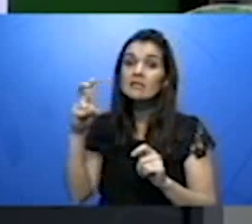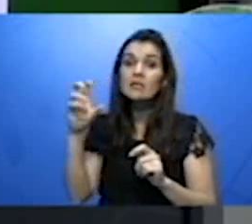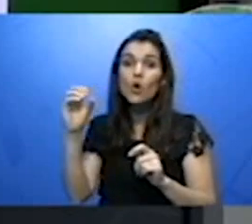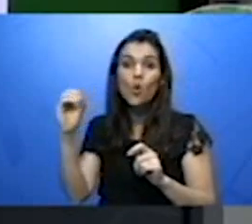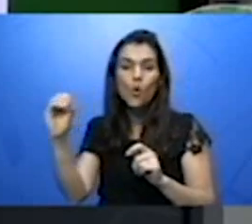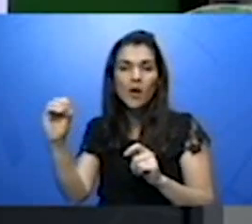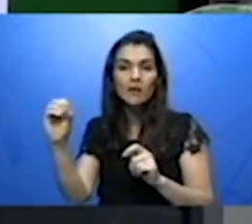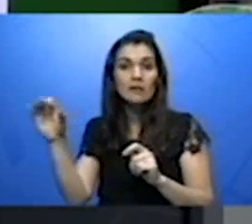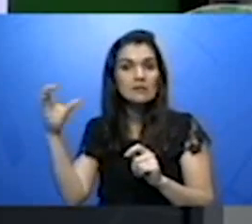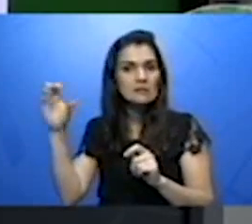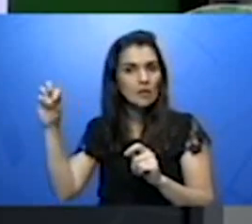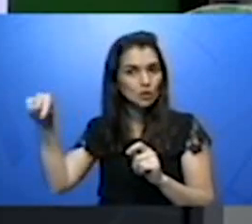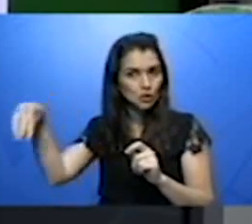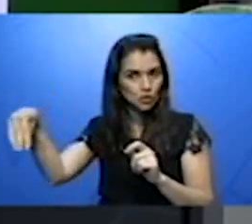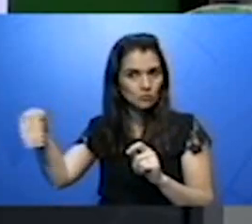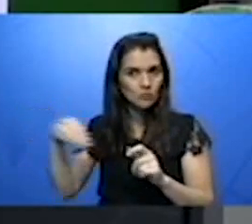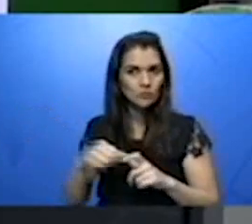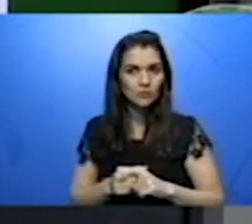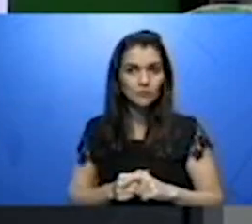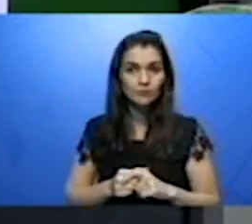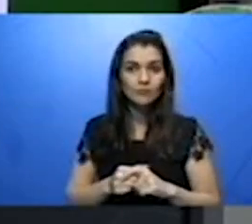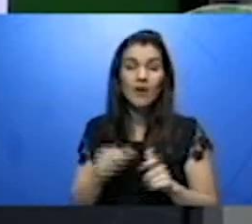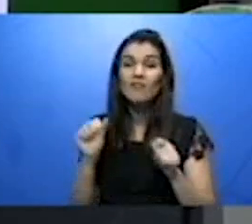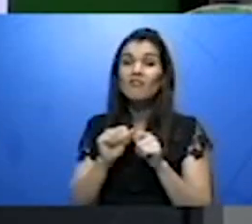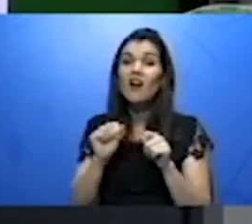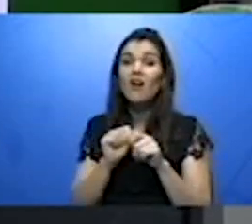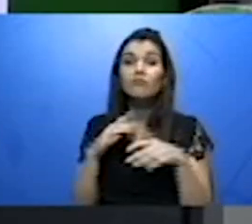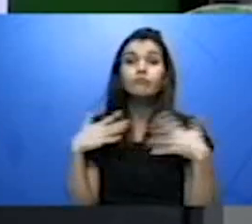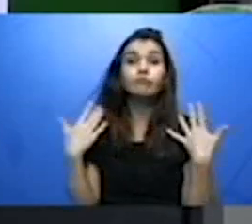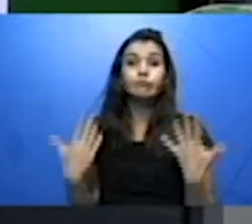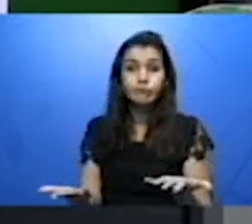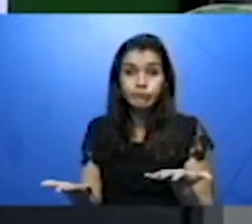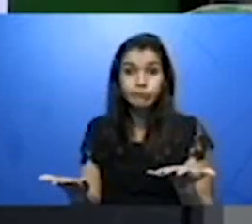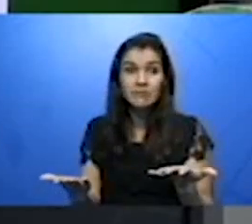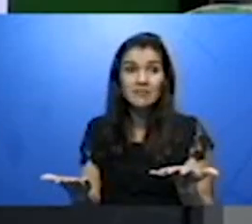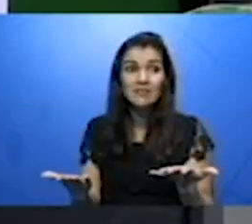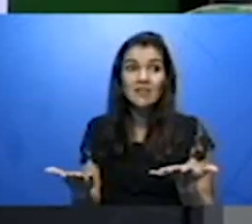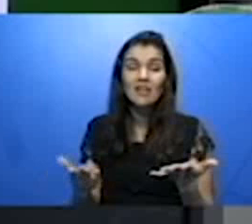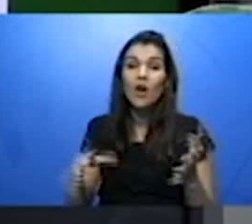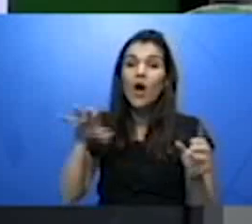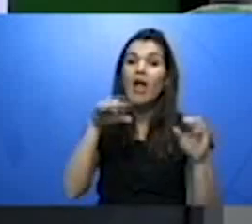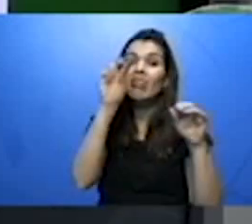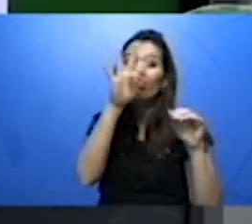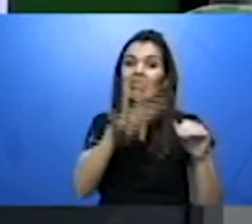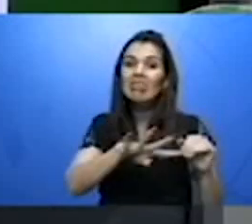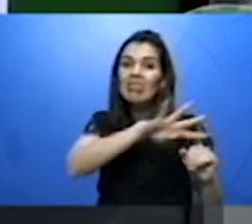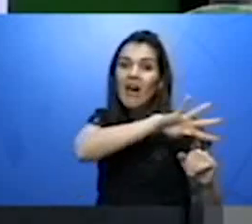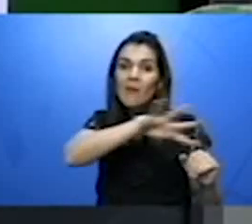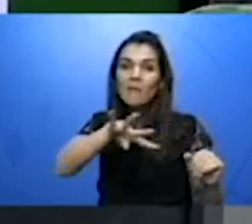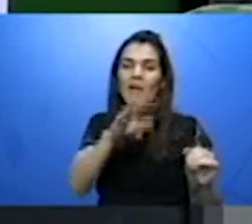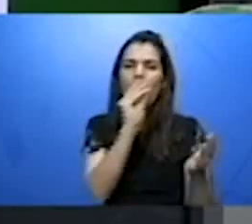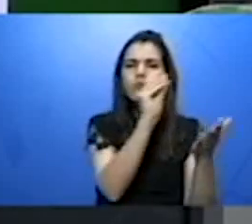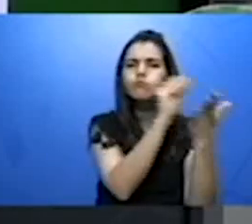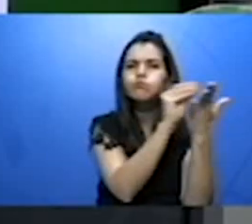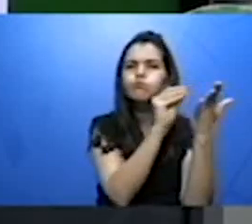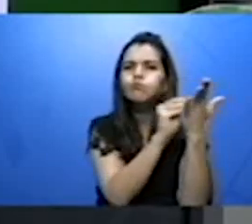170 cm para fazer o quê encaixar aqui vocês a tabela